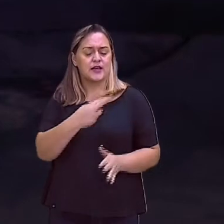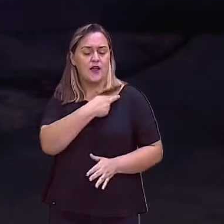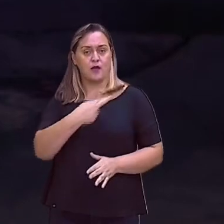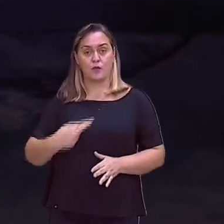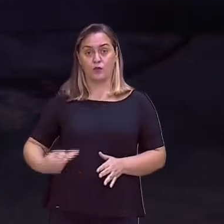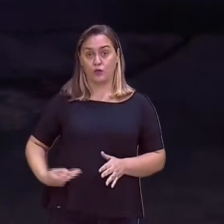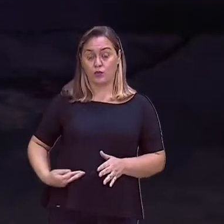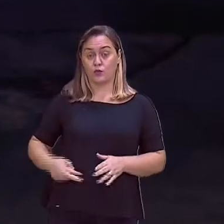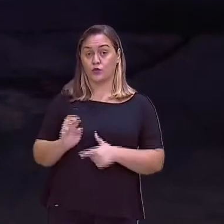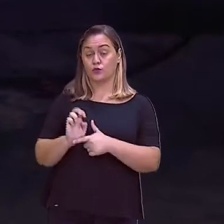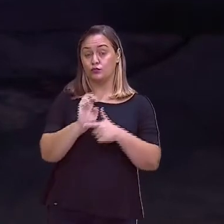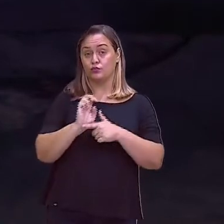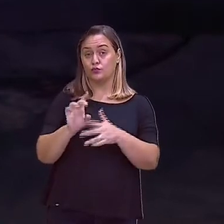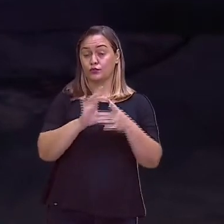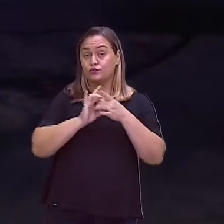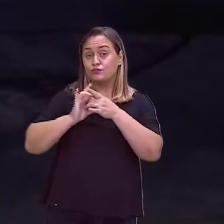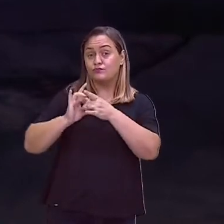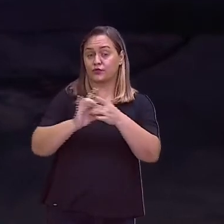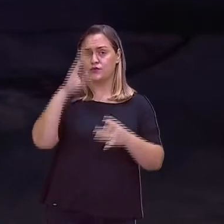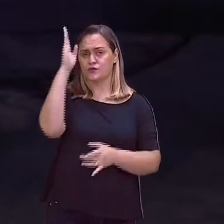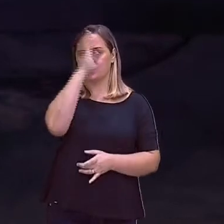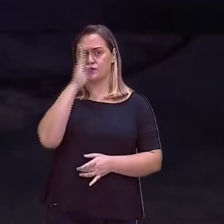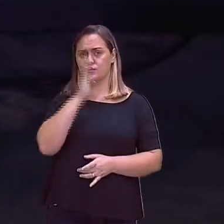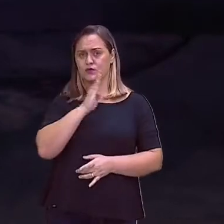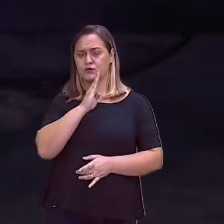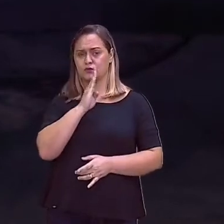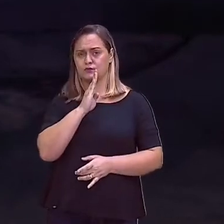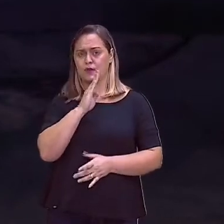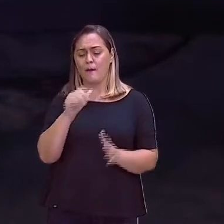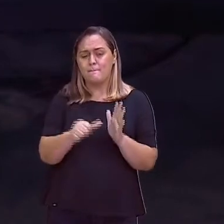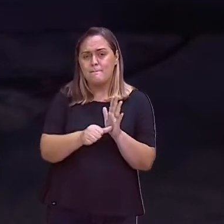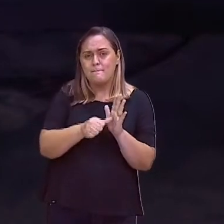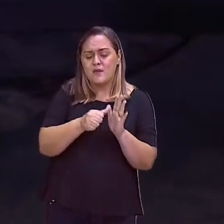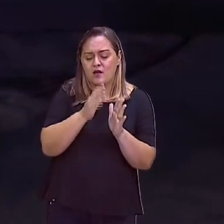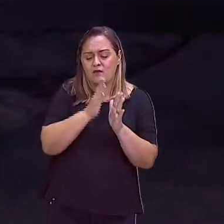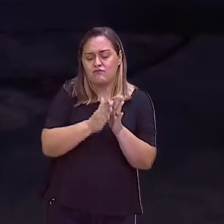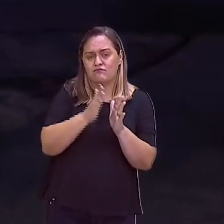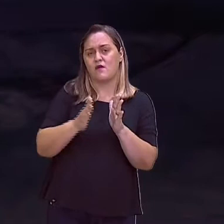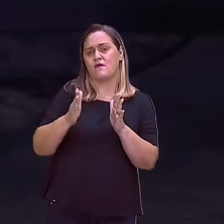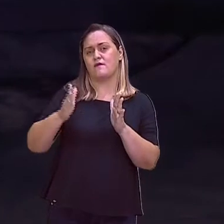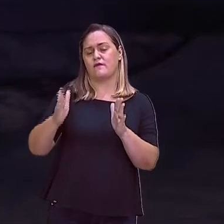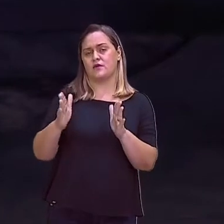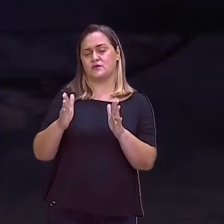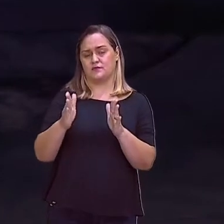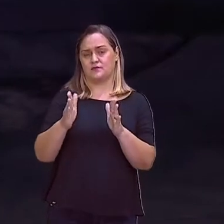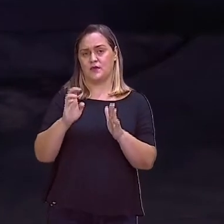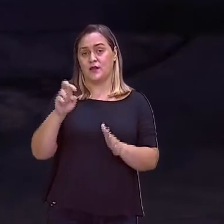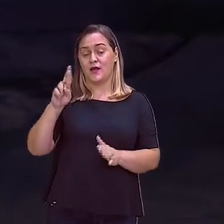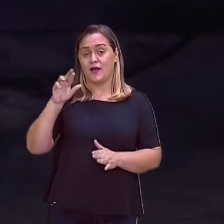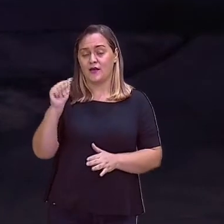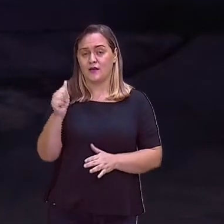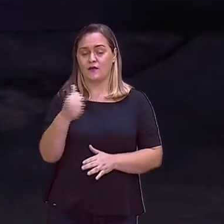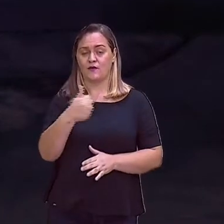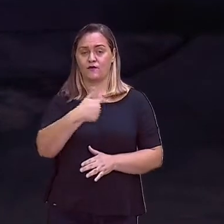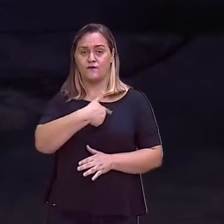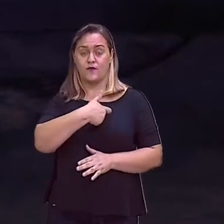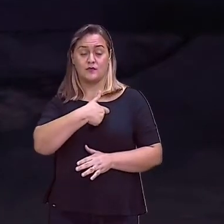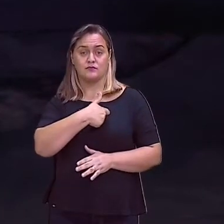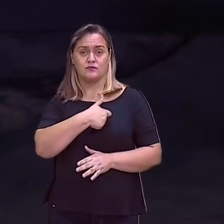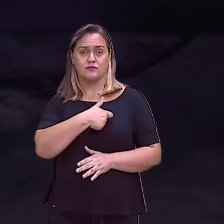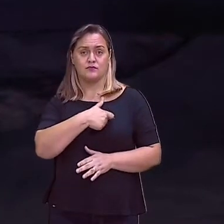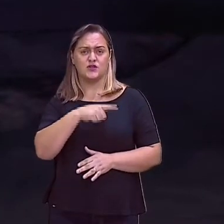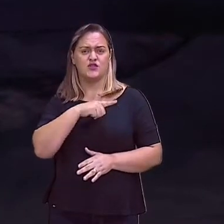Estados Unidos do Brasil, foi a primeira fase da Era Vargas. Foi o período de 15 anos do seu governo,